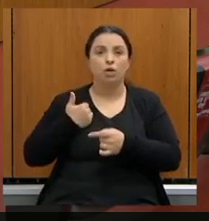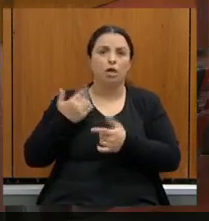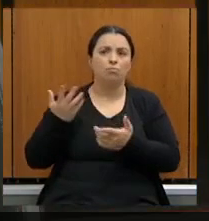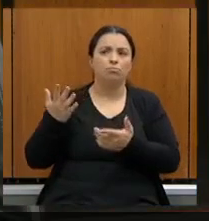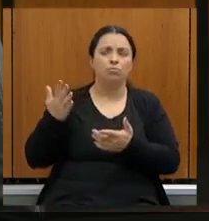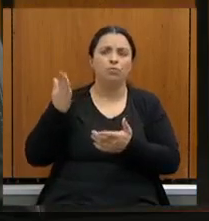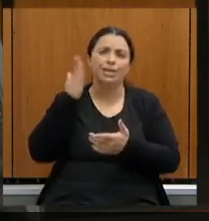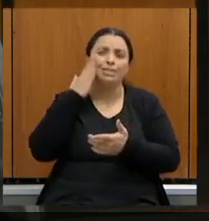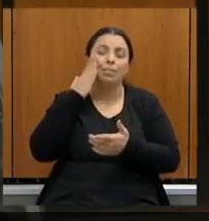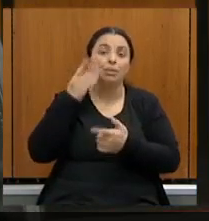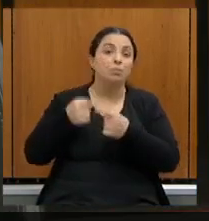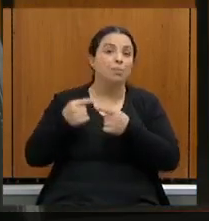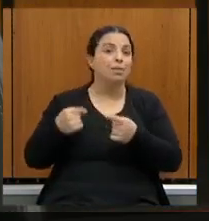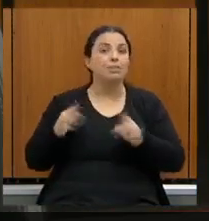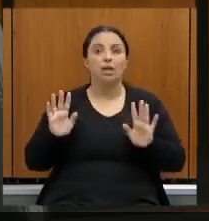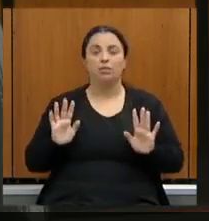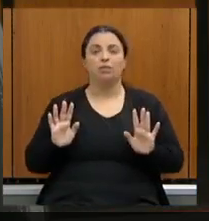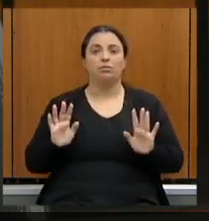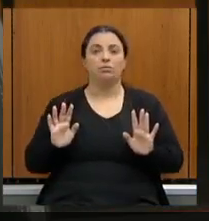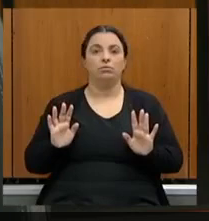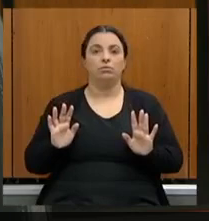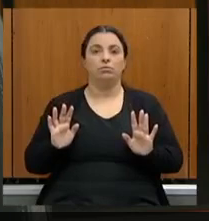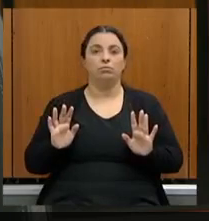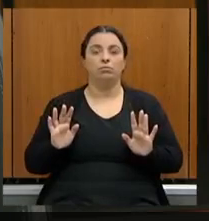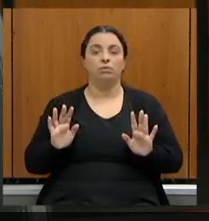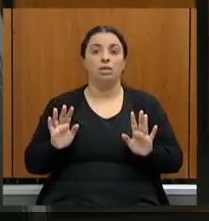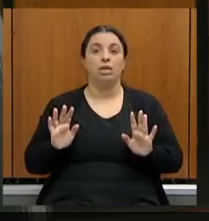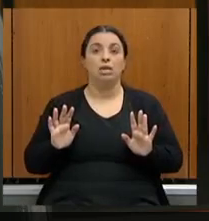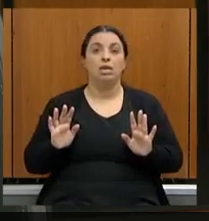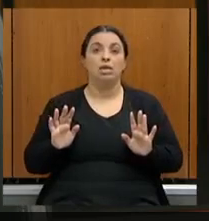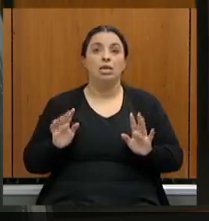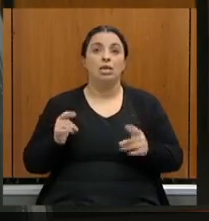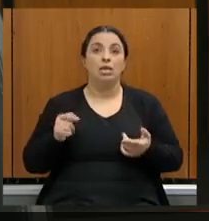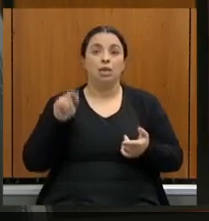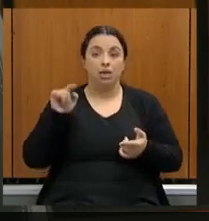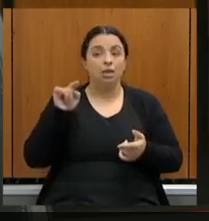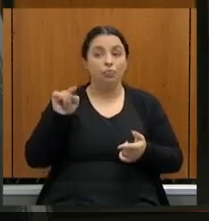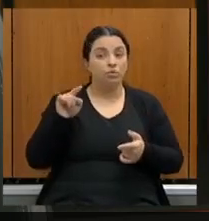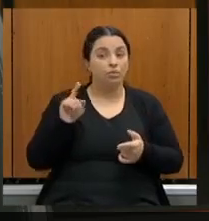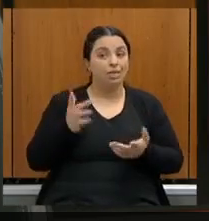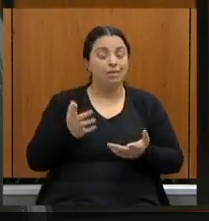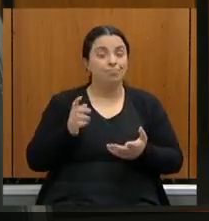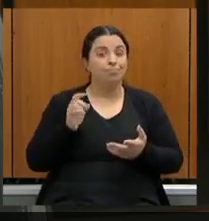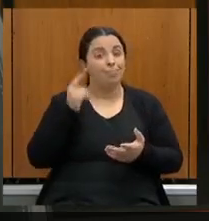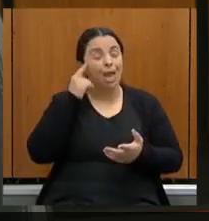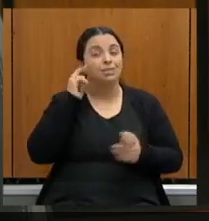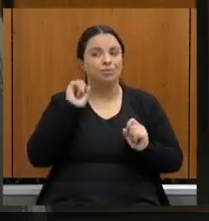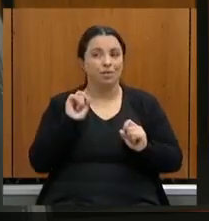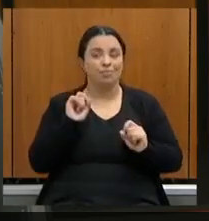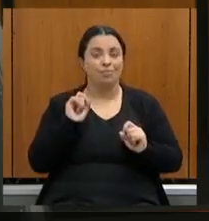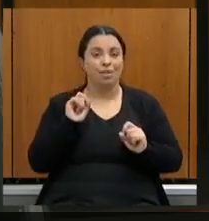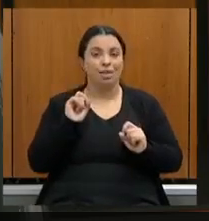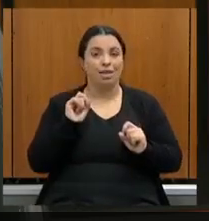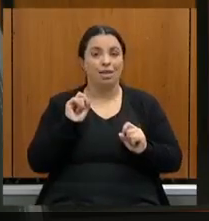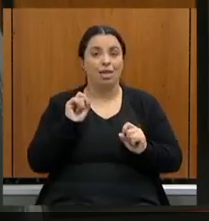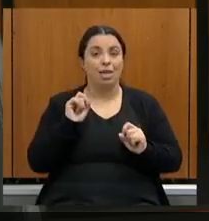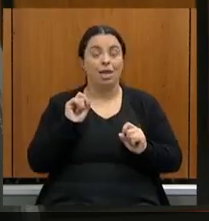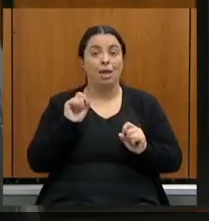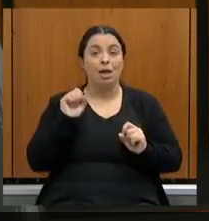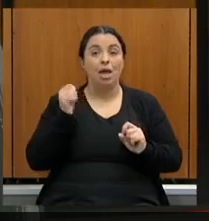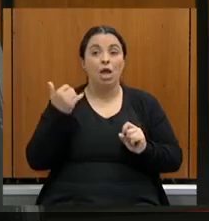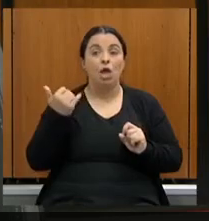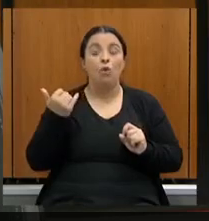passada, e soube, imagine você, que eu soube, porque me